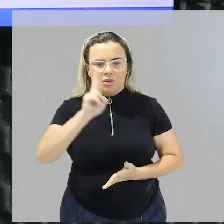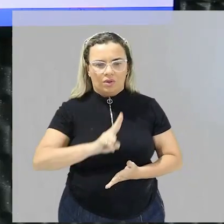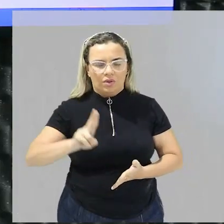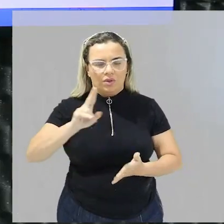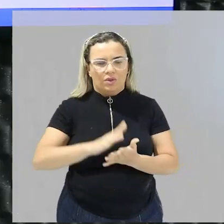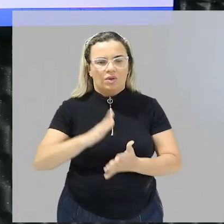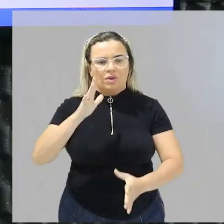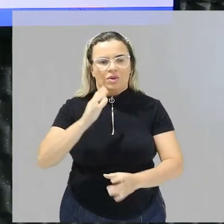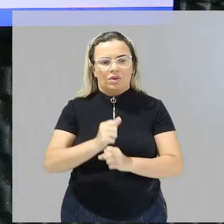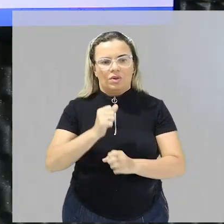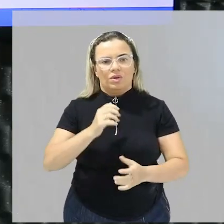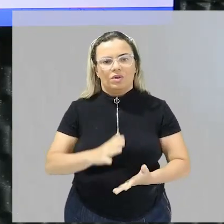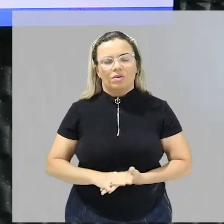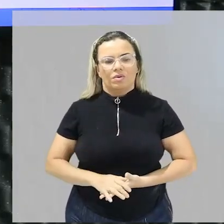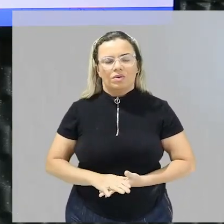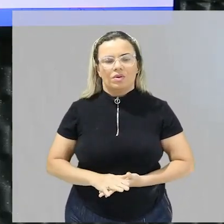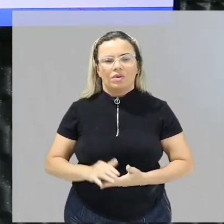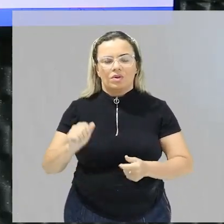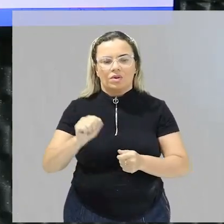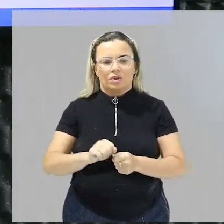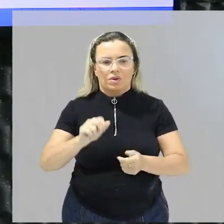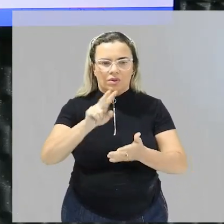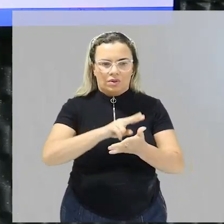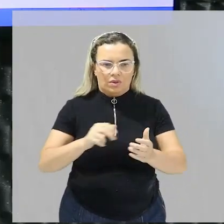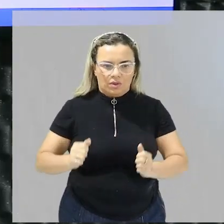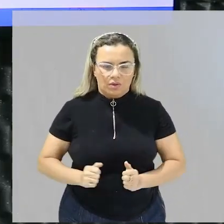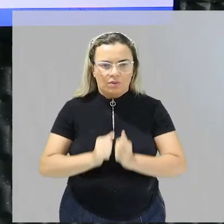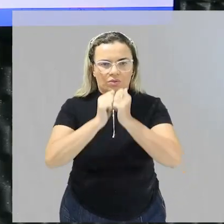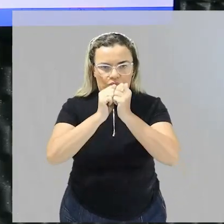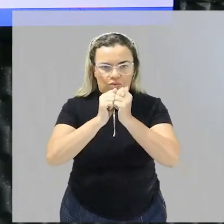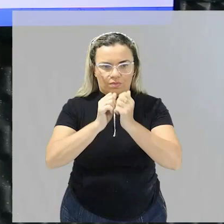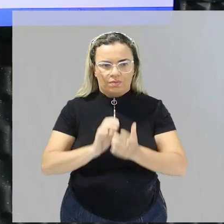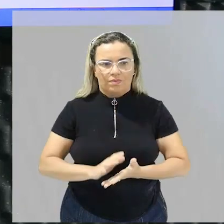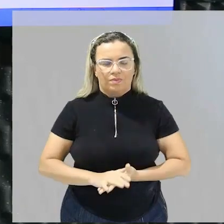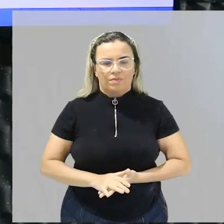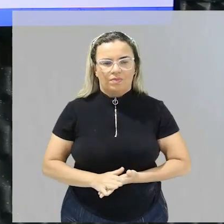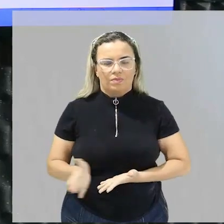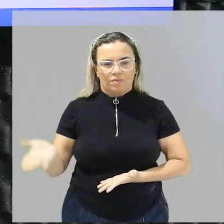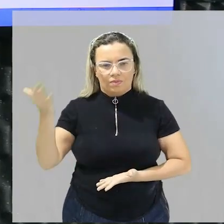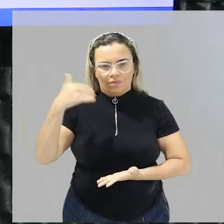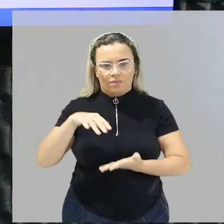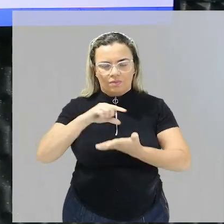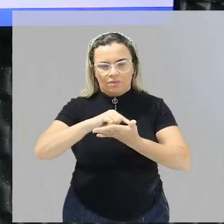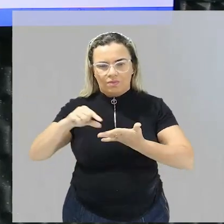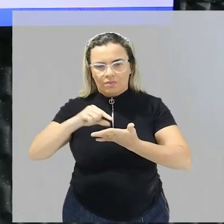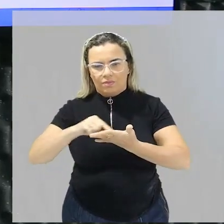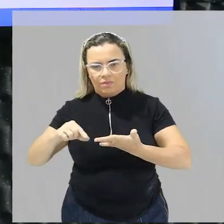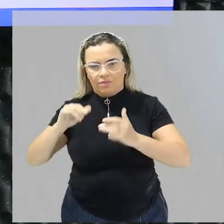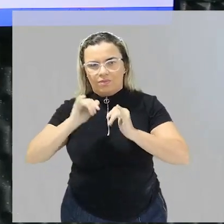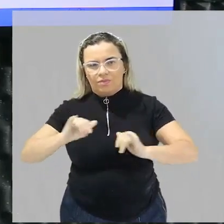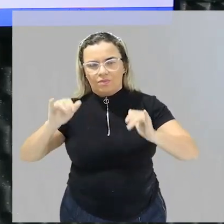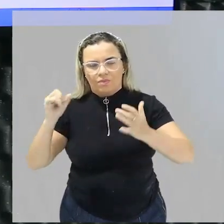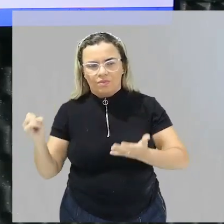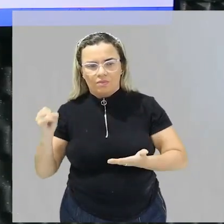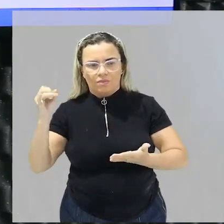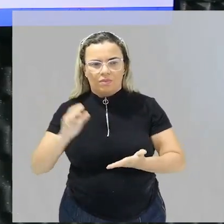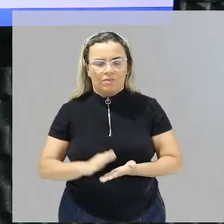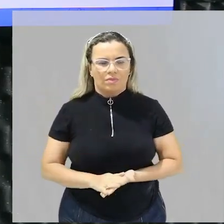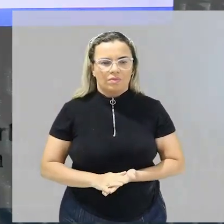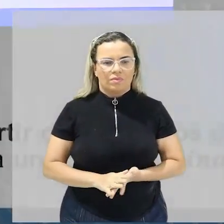você for dando destaque, tá? Vou fazer a leitura, acompanha aí comigo e vai marcando as informações importantes, certo? Vamos